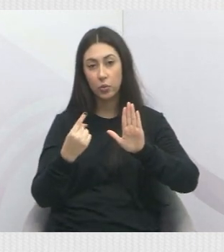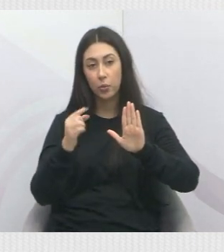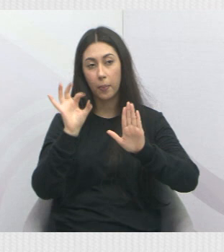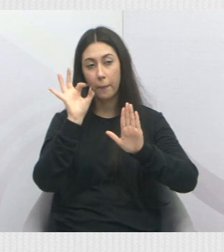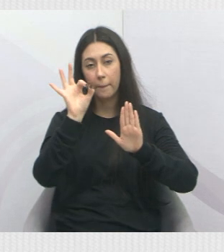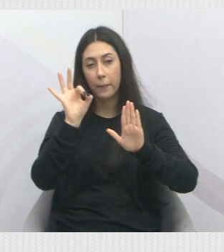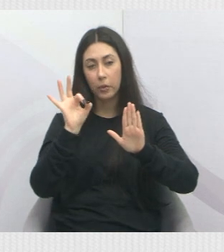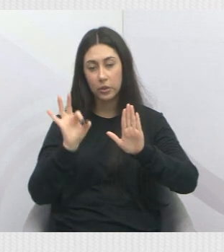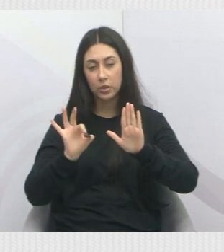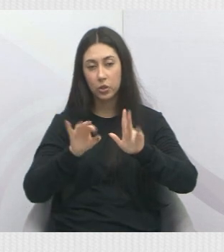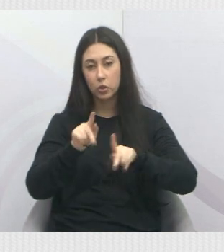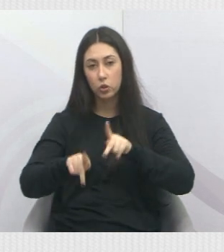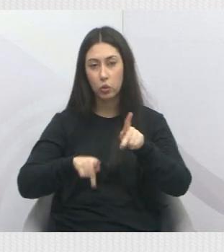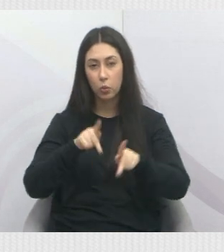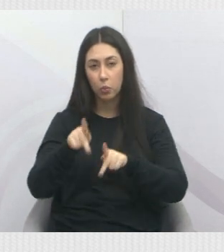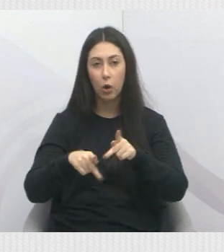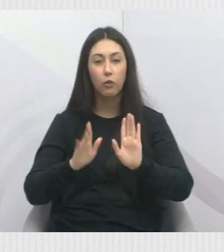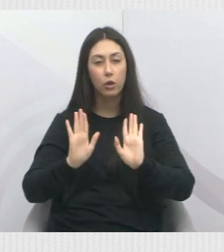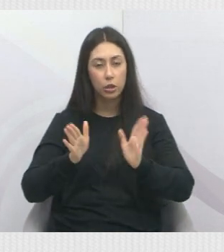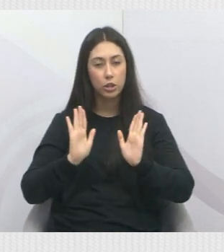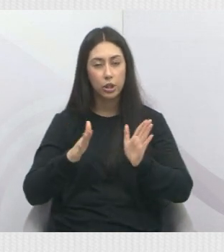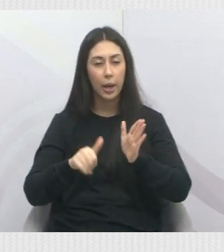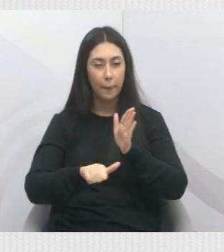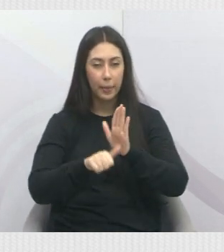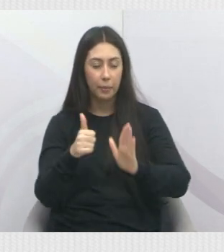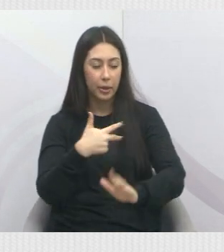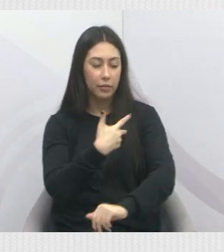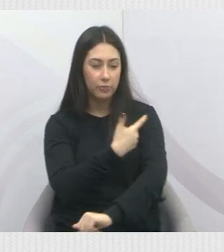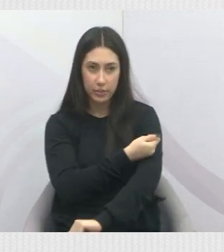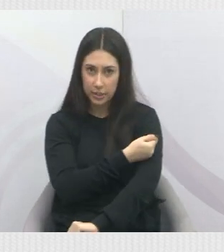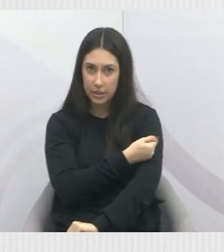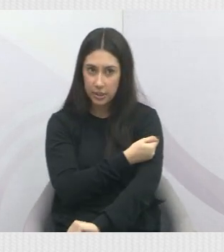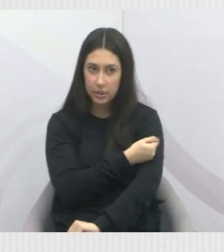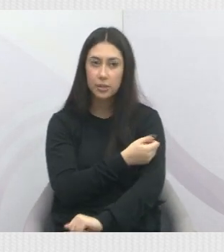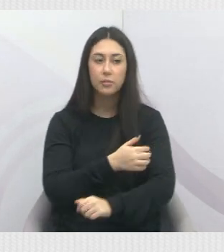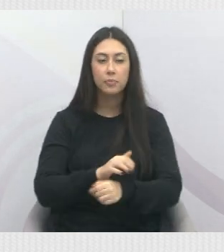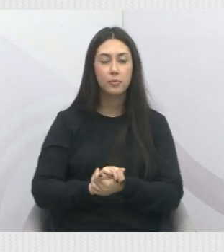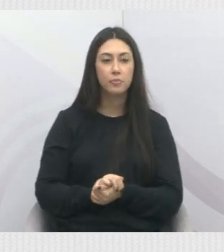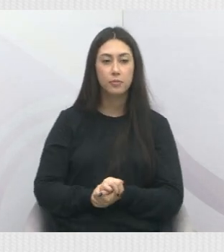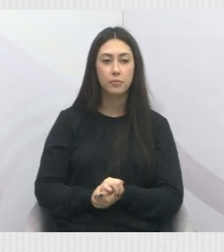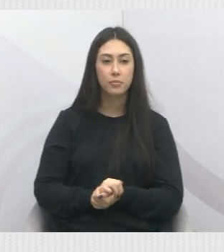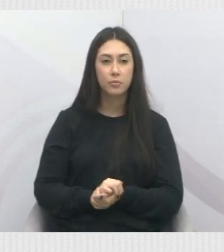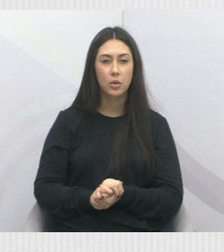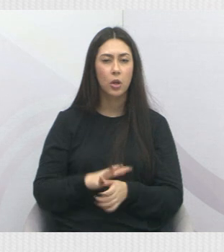91,3% da população já tem a primeira dose, ou seja, corresponde a